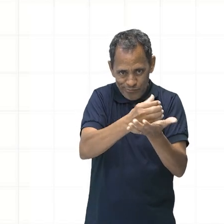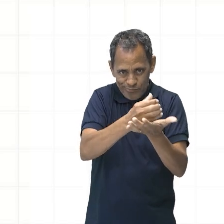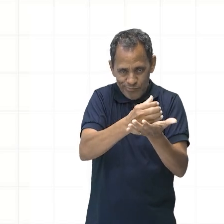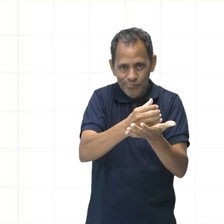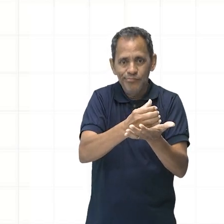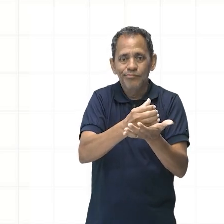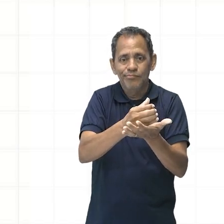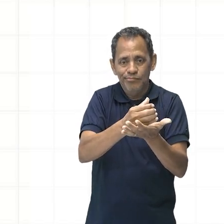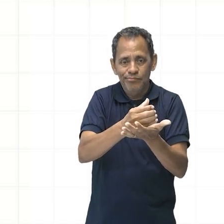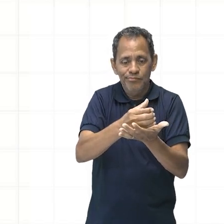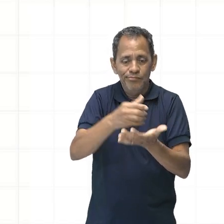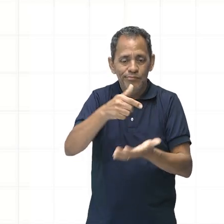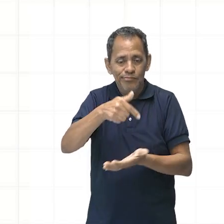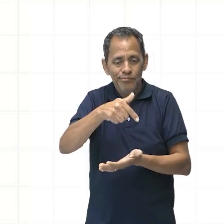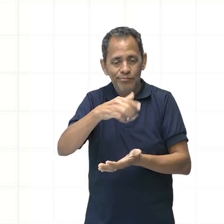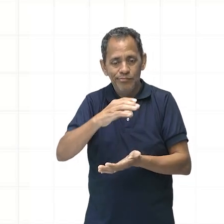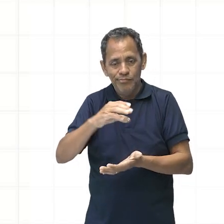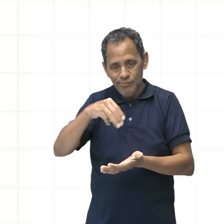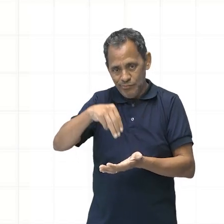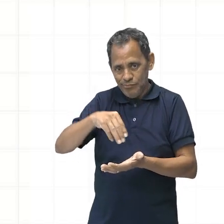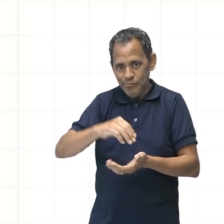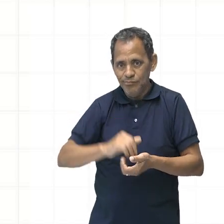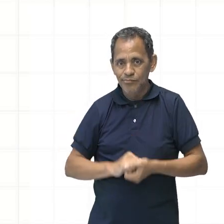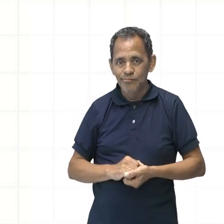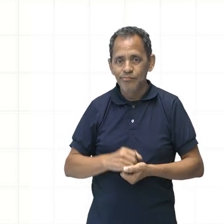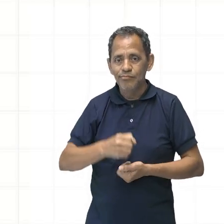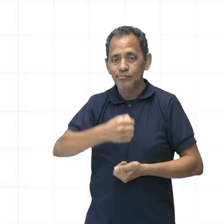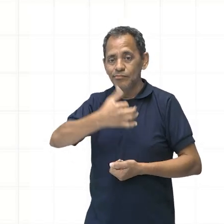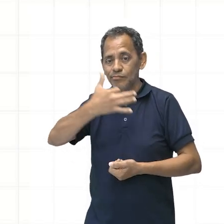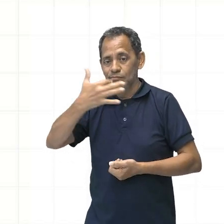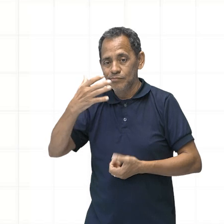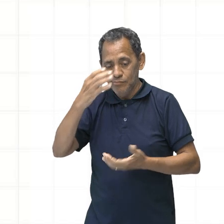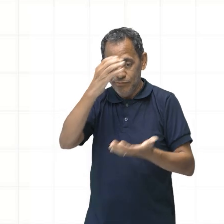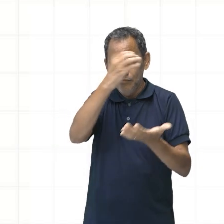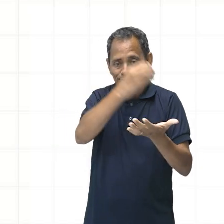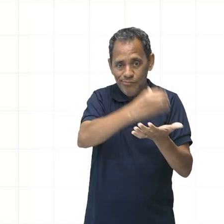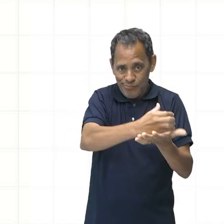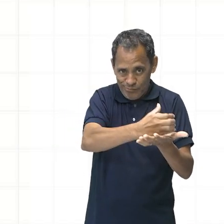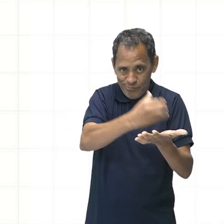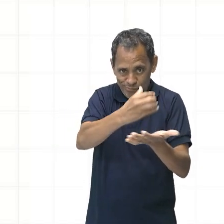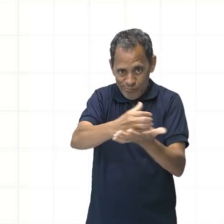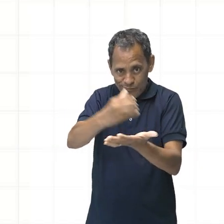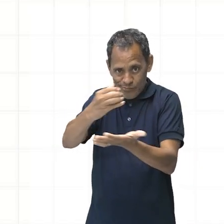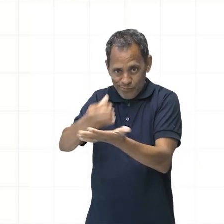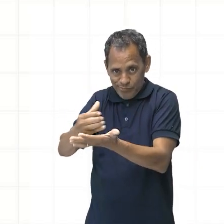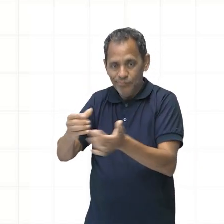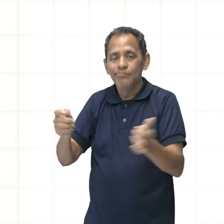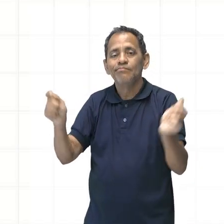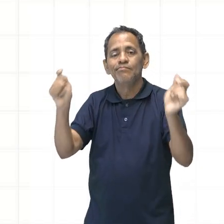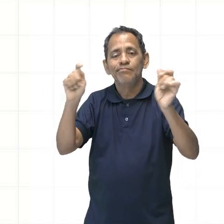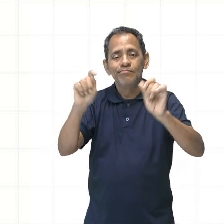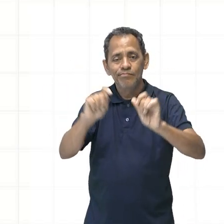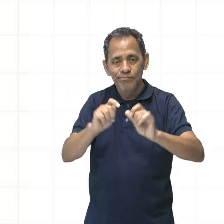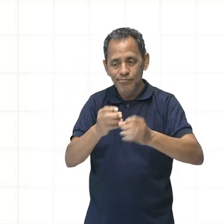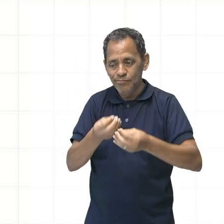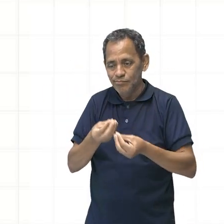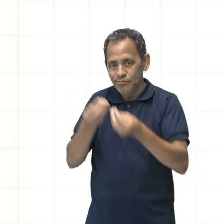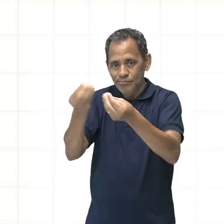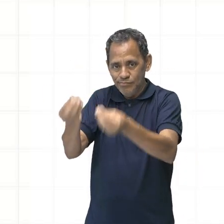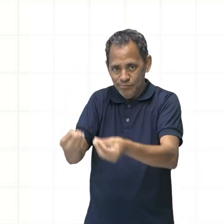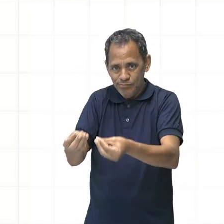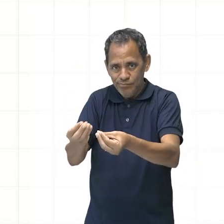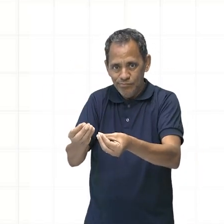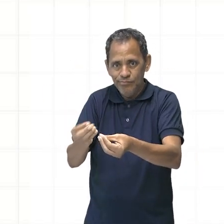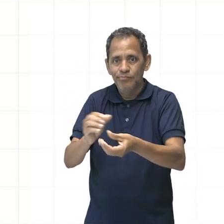que é de 7 centímetros. Quantos copos serão possíveis servir para que não sobre